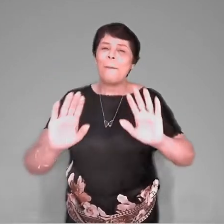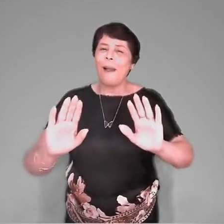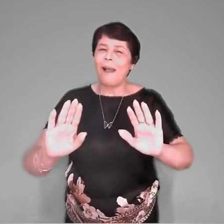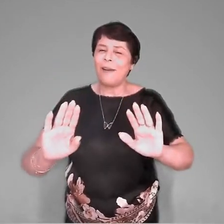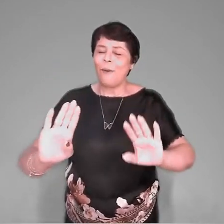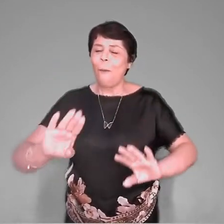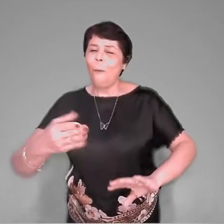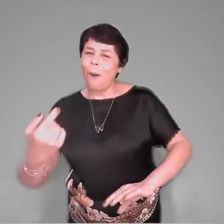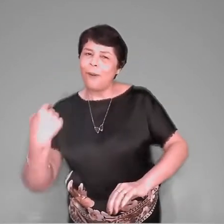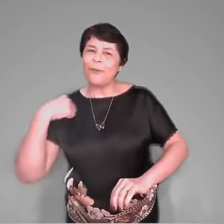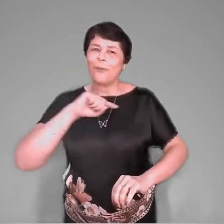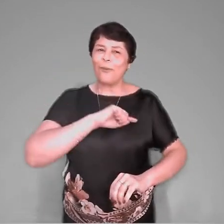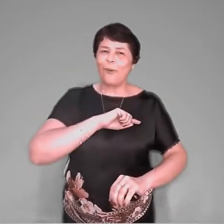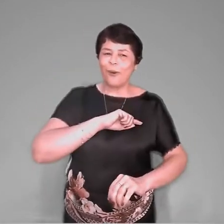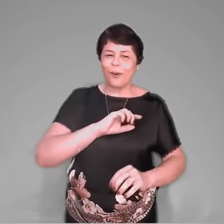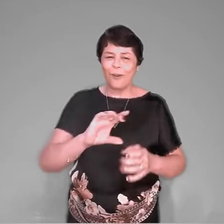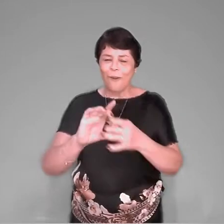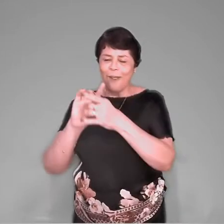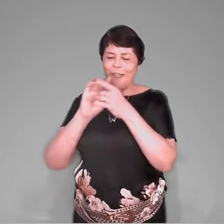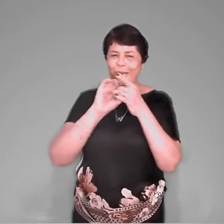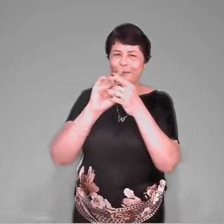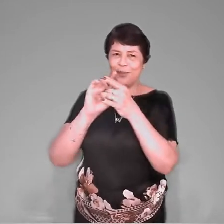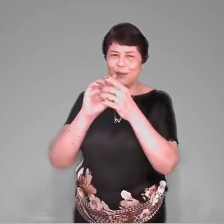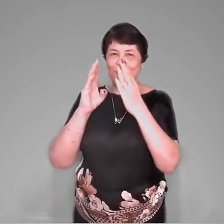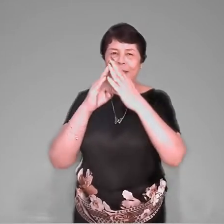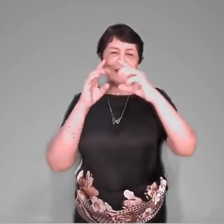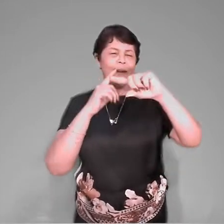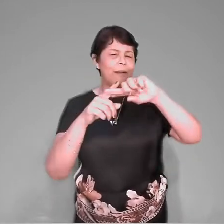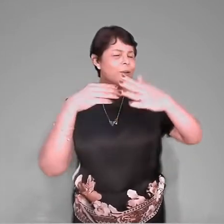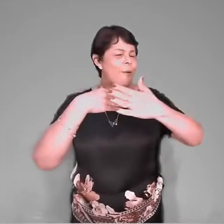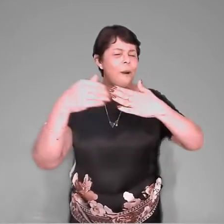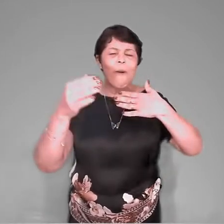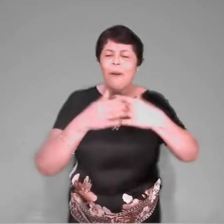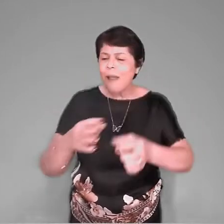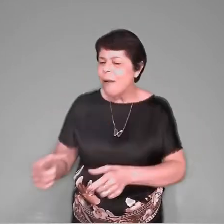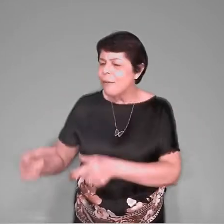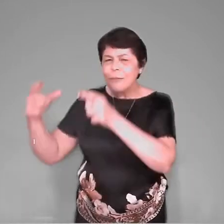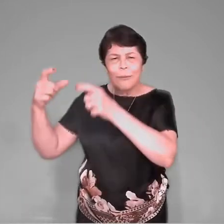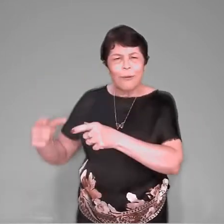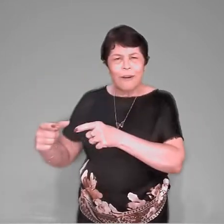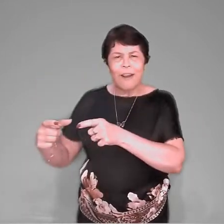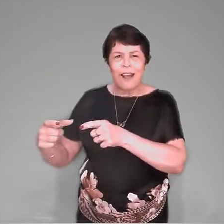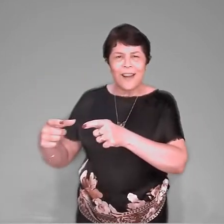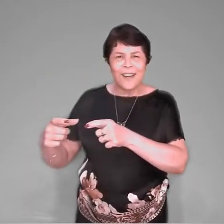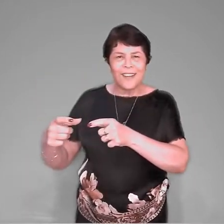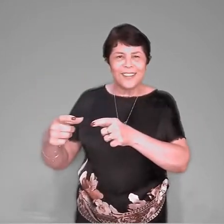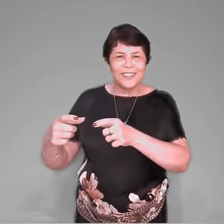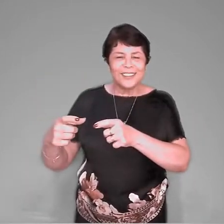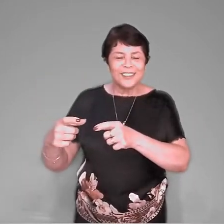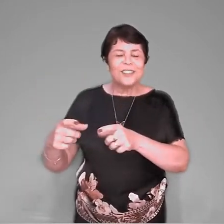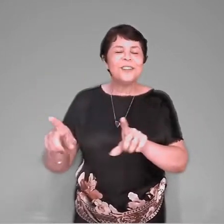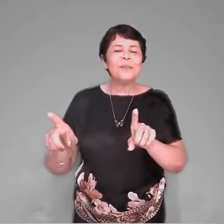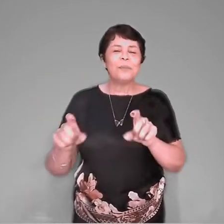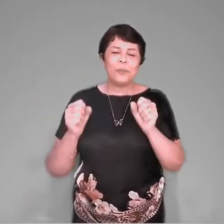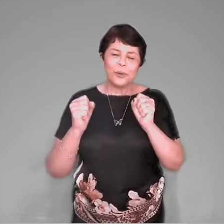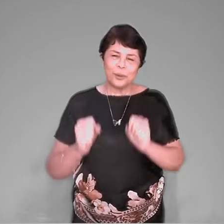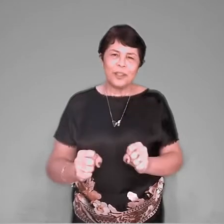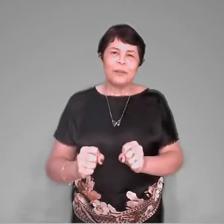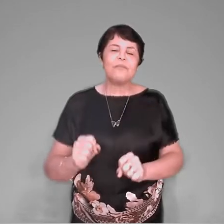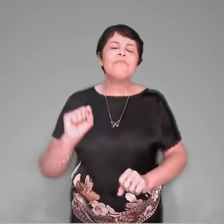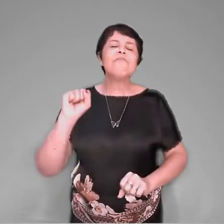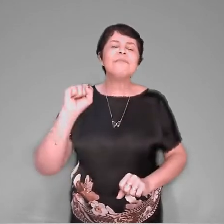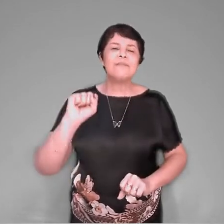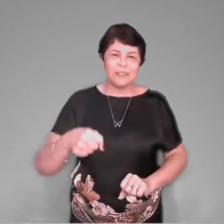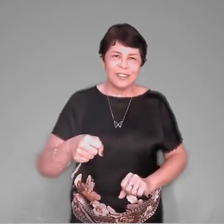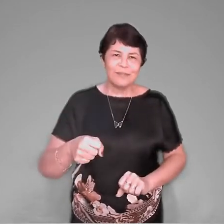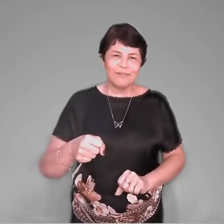nós nos reunimos, em qualquer lugar, 2 ou 3, reunidos em seu nome, ele está ali espiritualmente fazendo a obra da